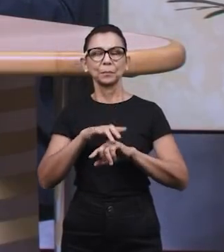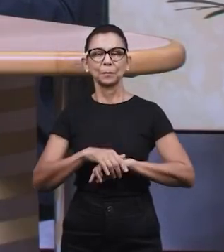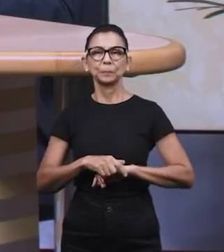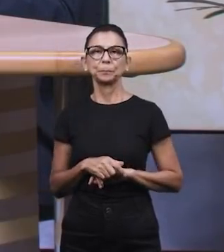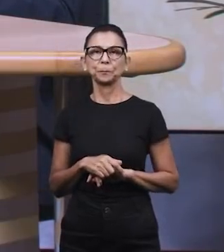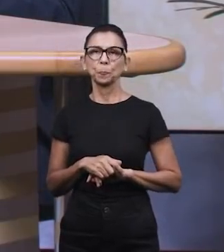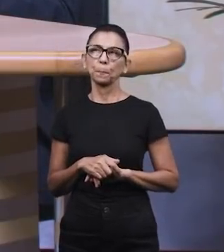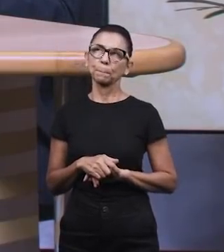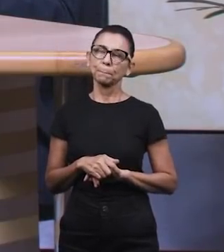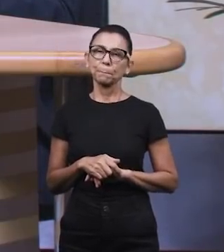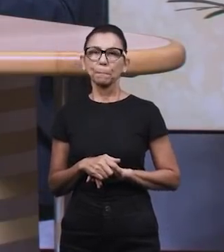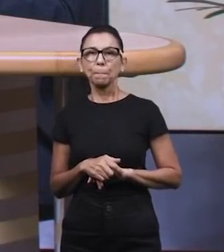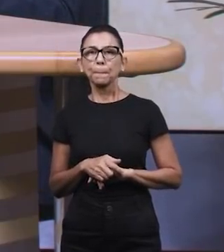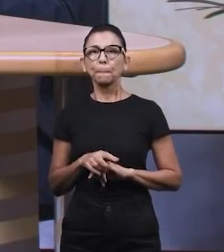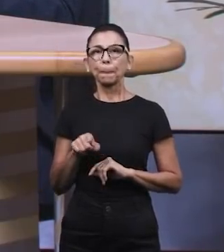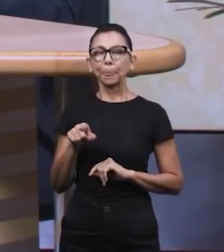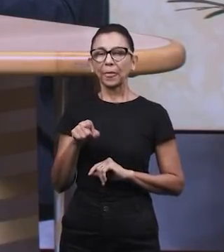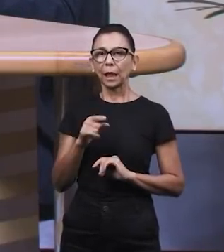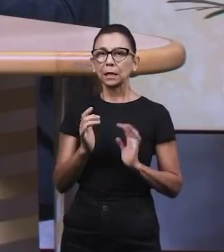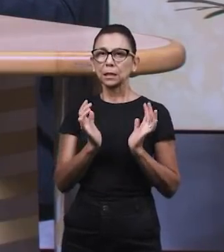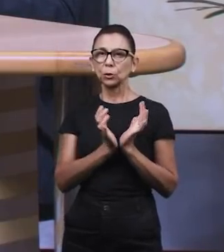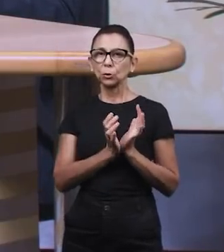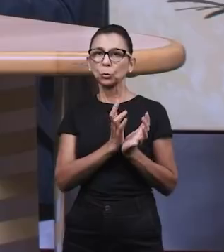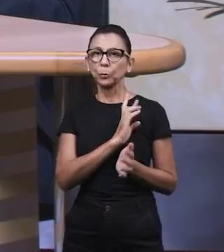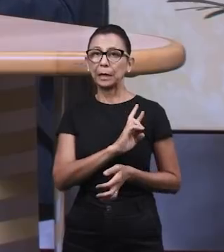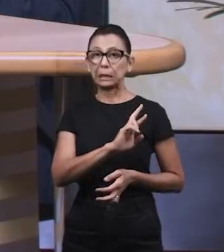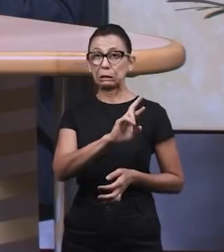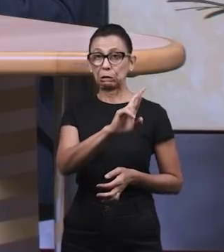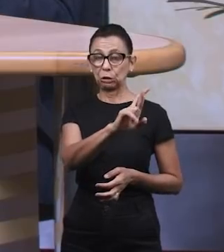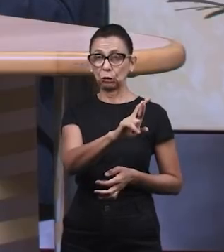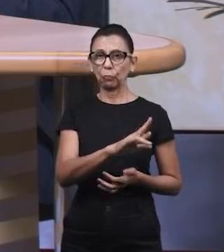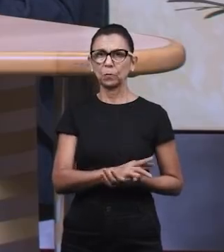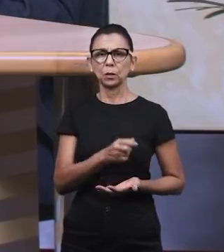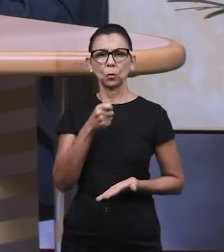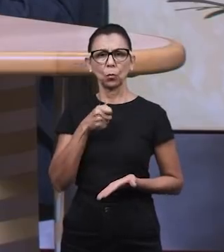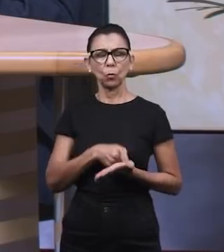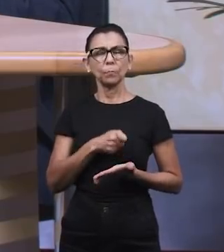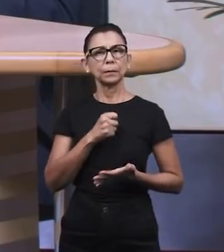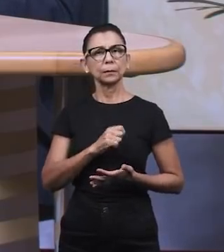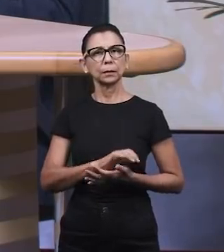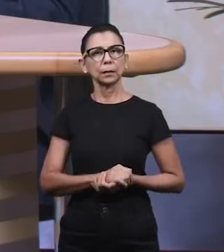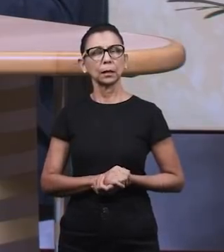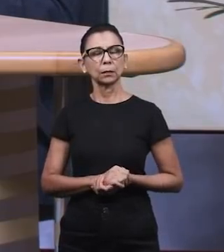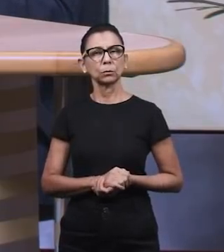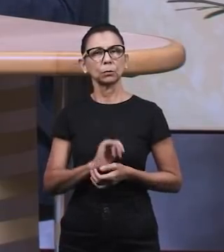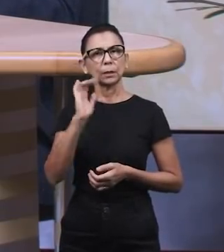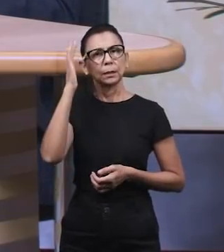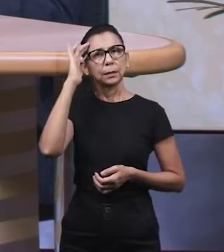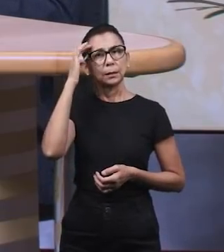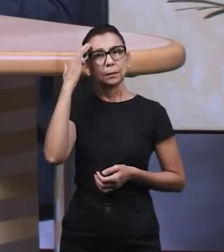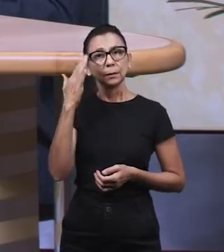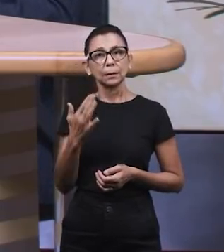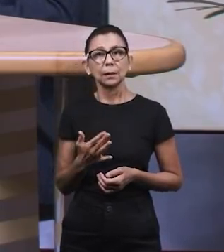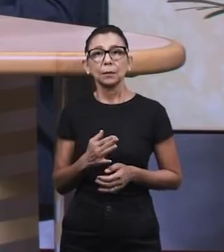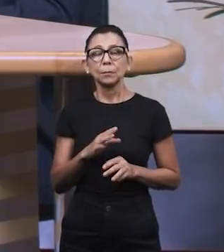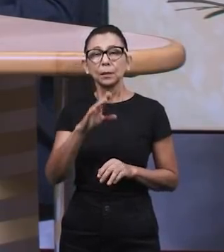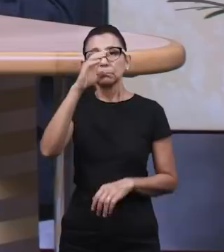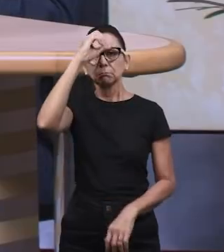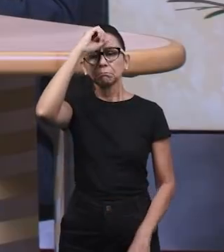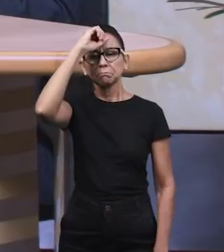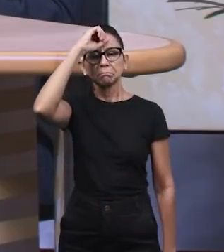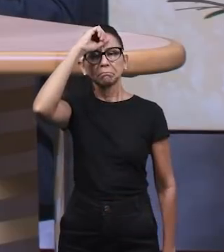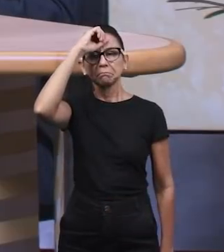que eles tinham, vamos dizer assim, obrigação de conhecer, de entender, era exatamente o que eles não